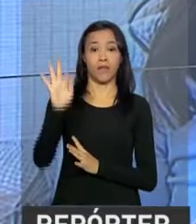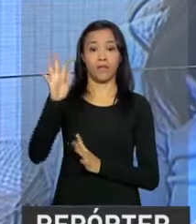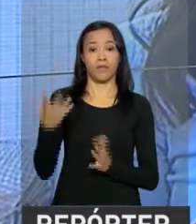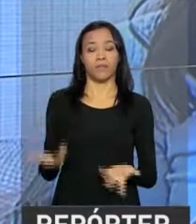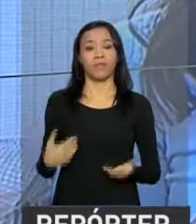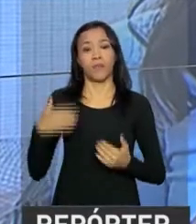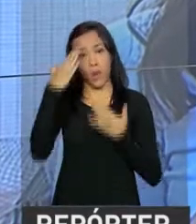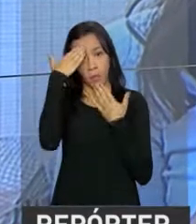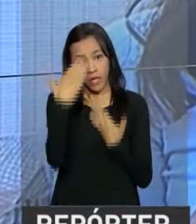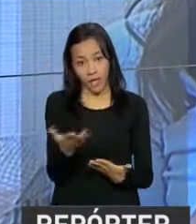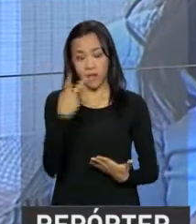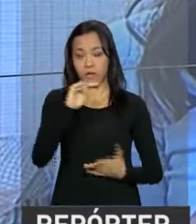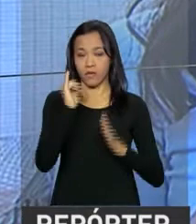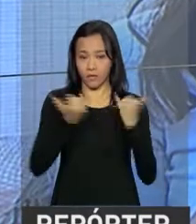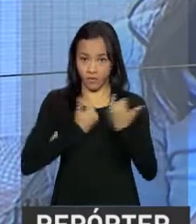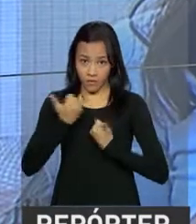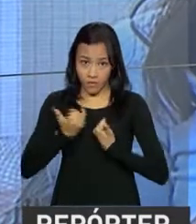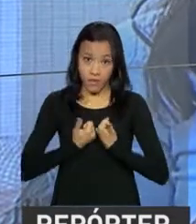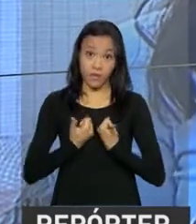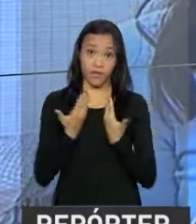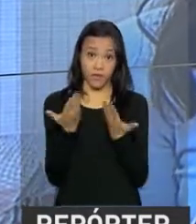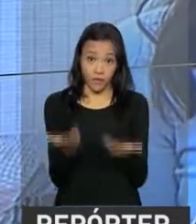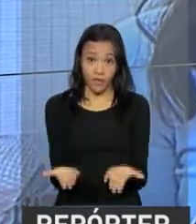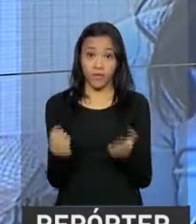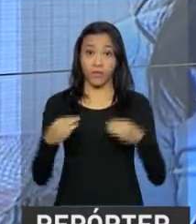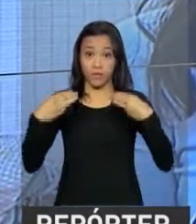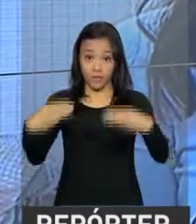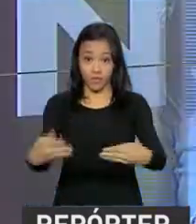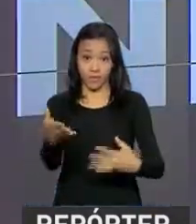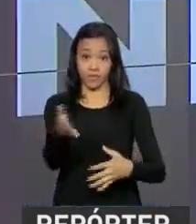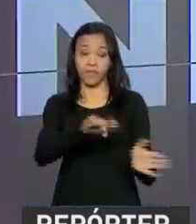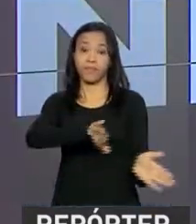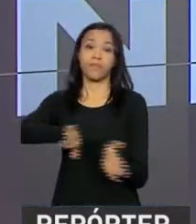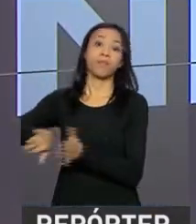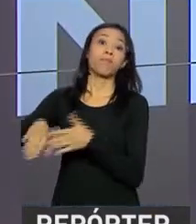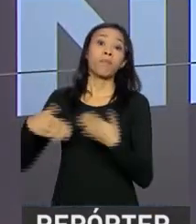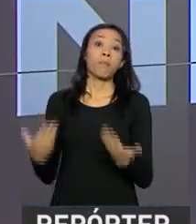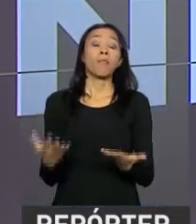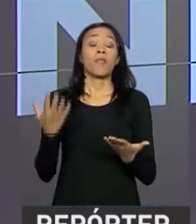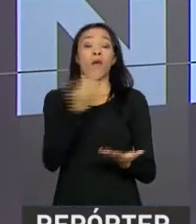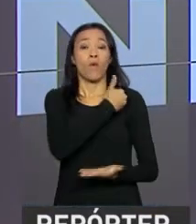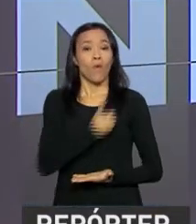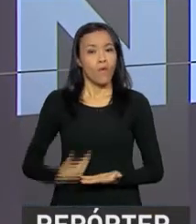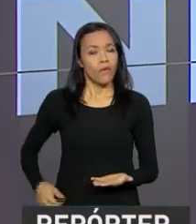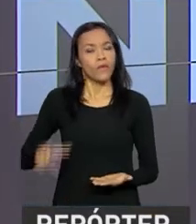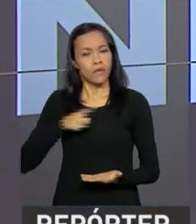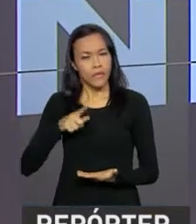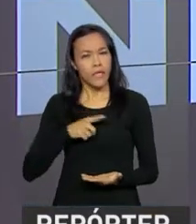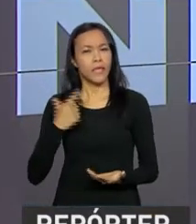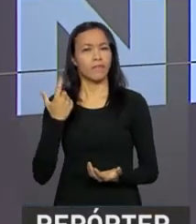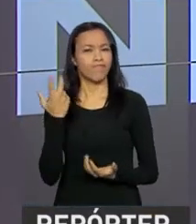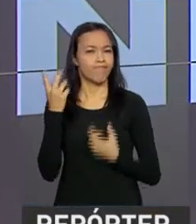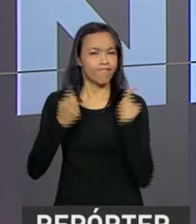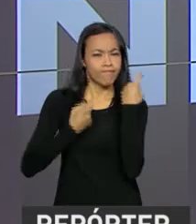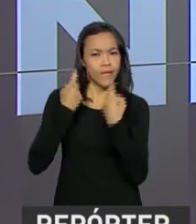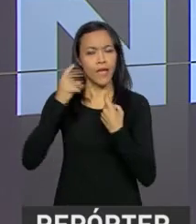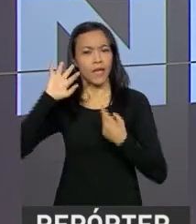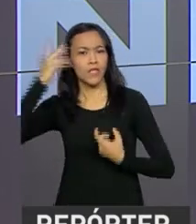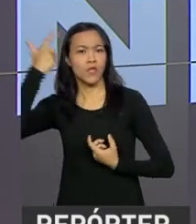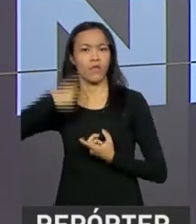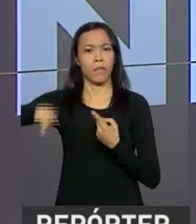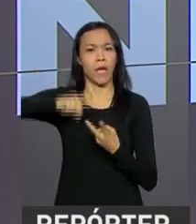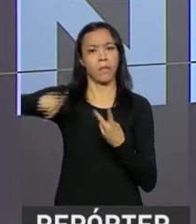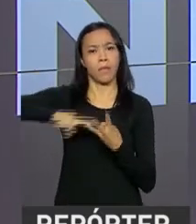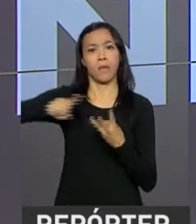Obrigada, Paola, pelas suas informações ao vivo direto do Ministério da Fazenda. Pois é, e o governo tem buscado cada vez mais afinar o diálogo com